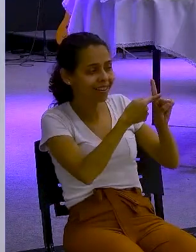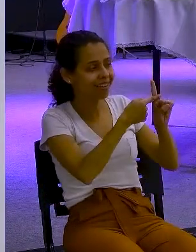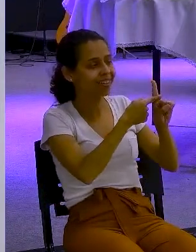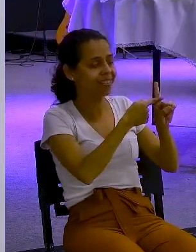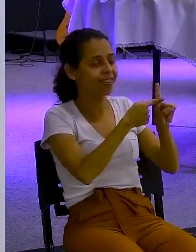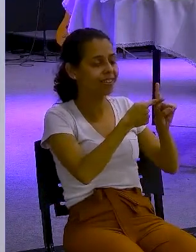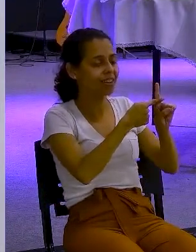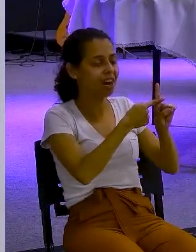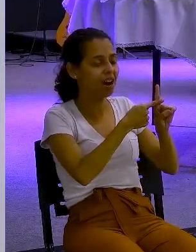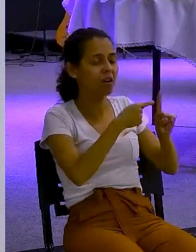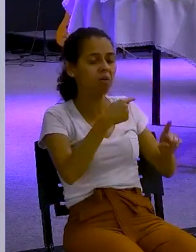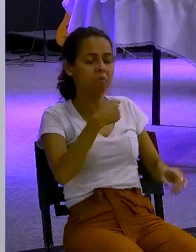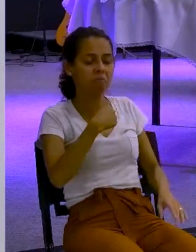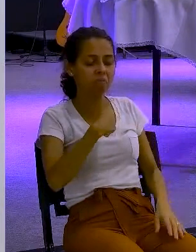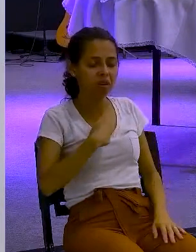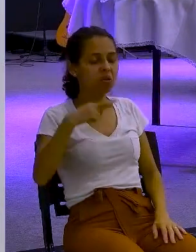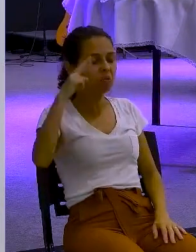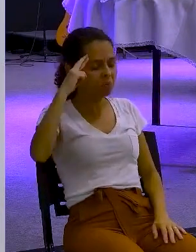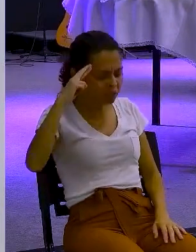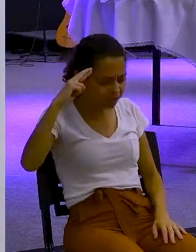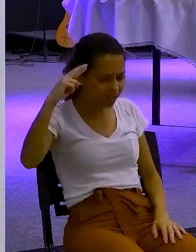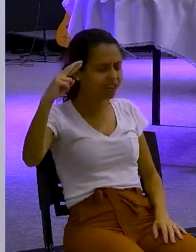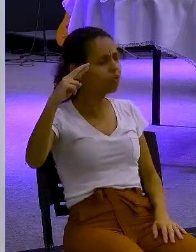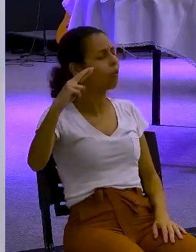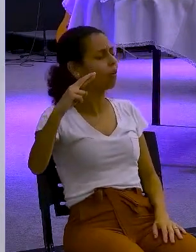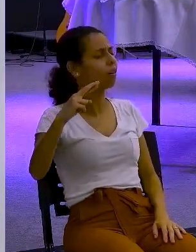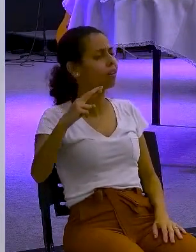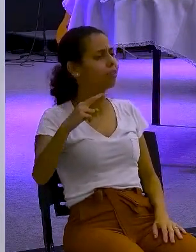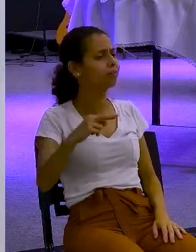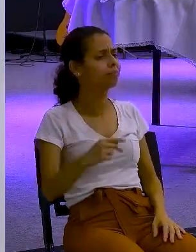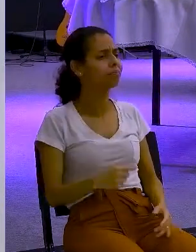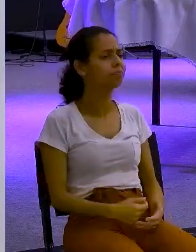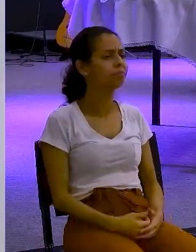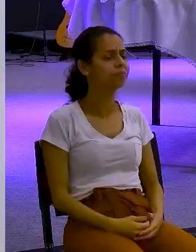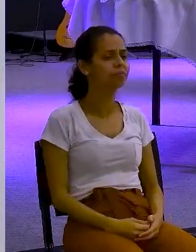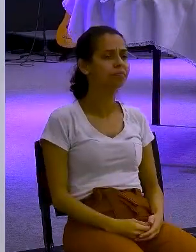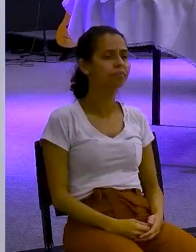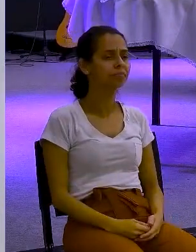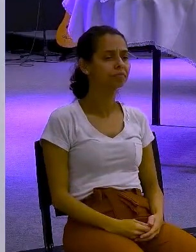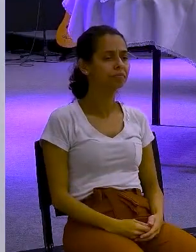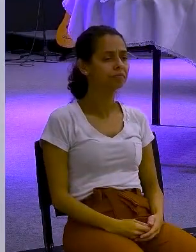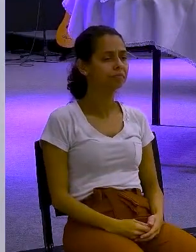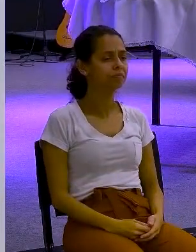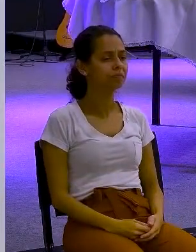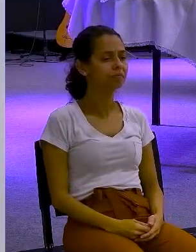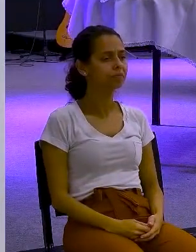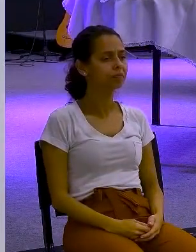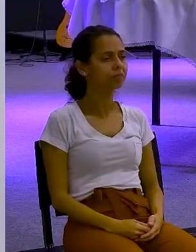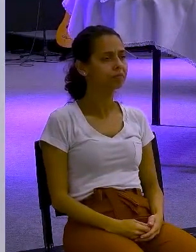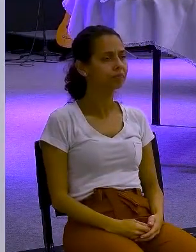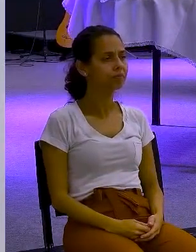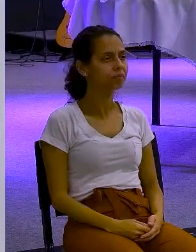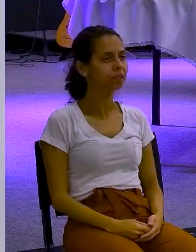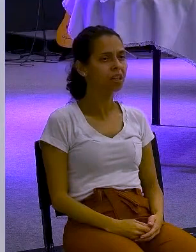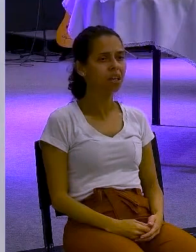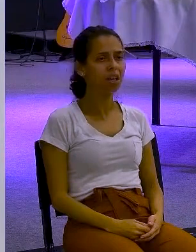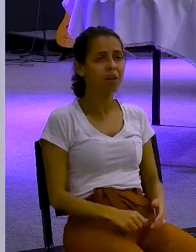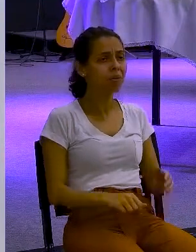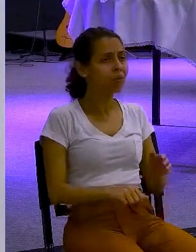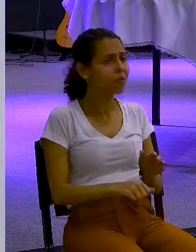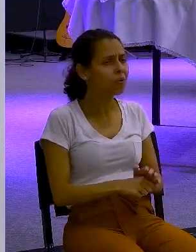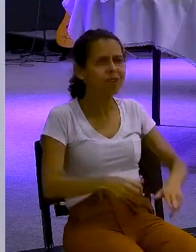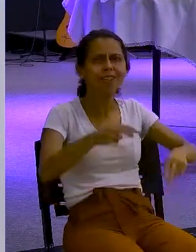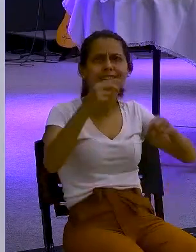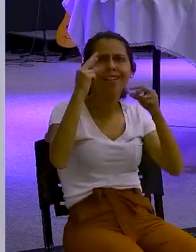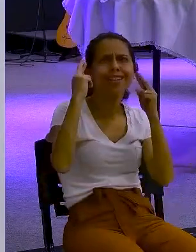ventre aquele que eu preciso para me ver livre da condenação e do inferno. Está no seu ventre a única esperança